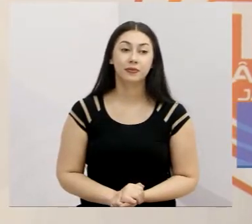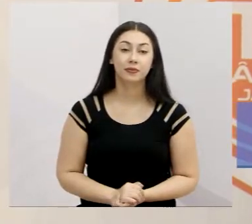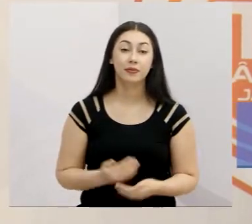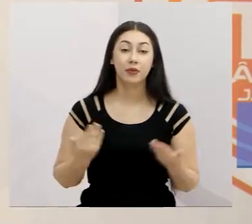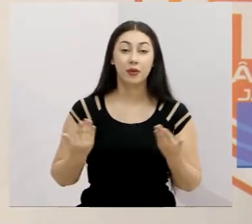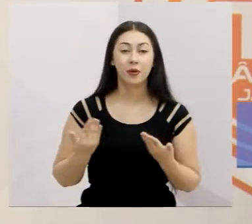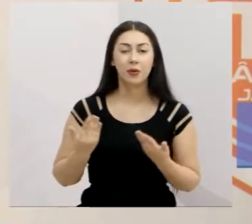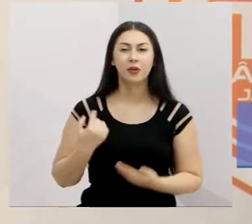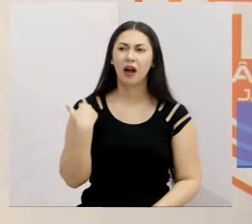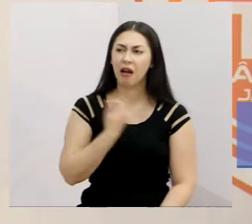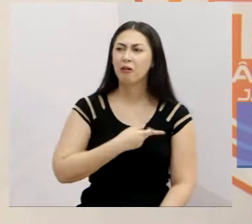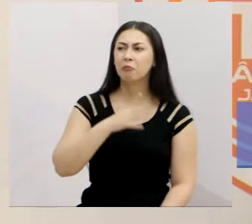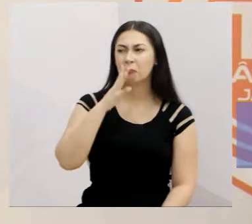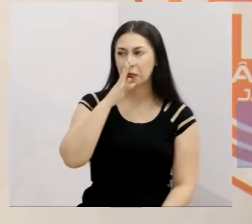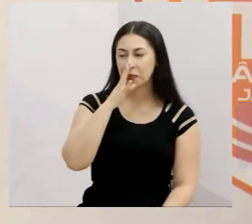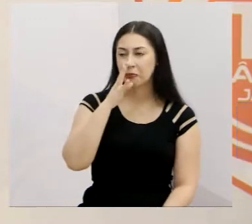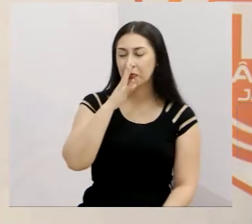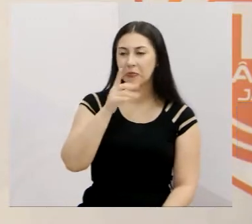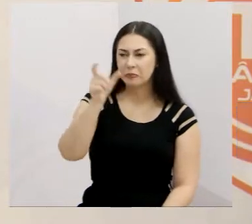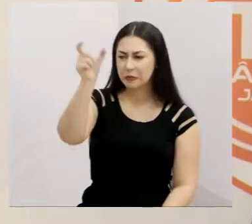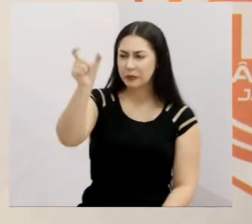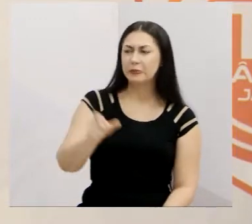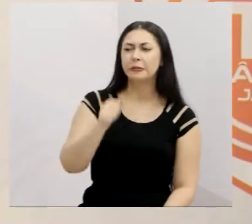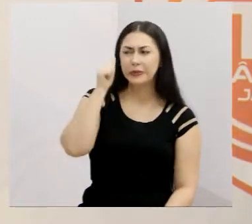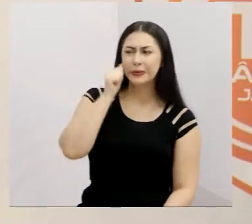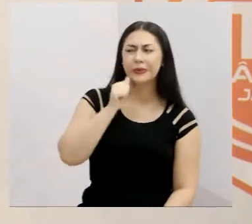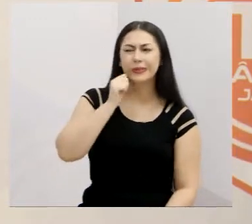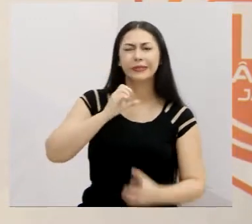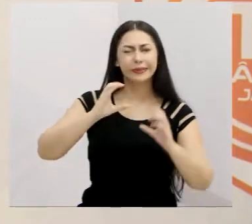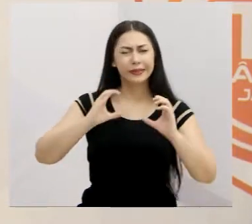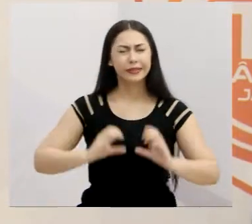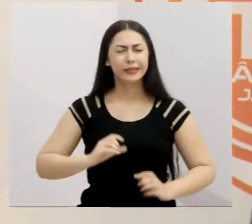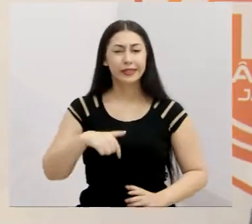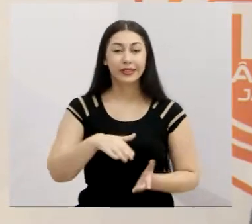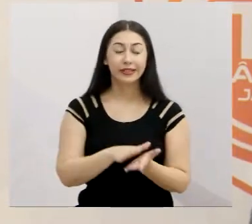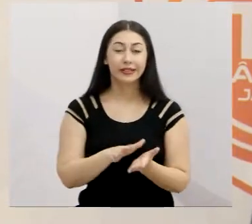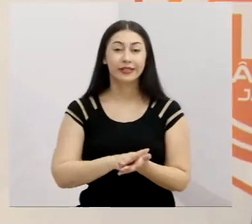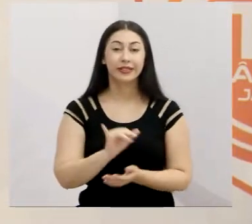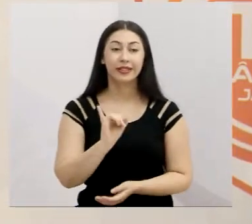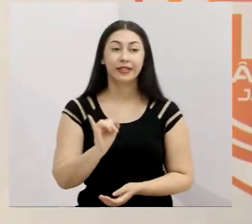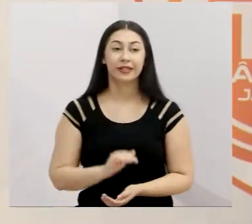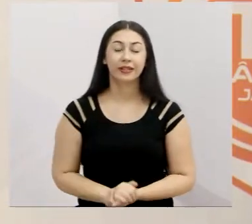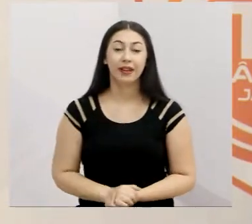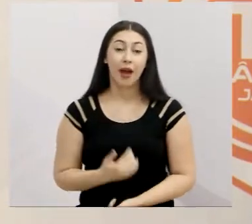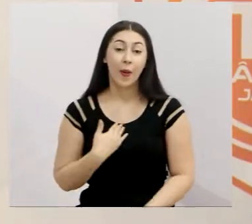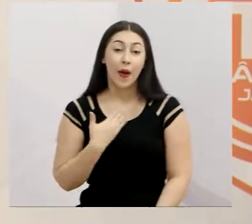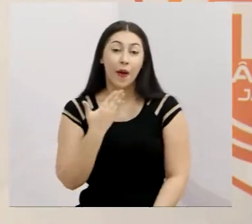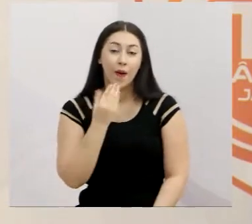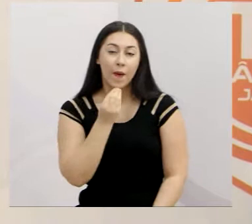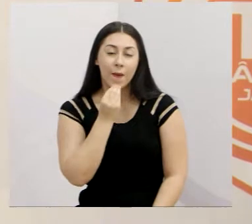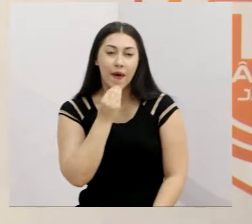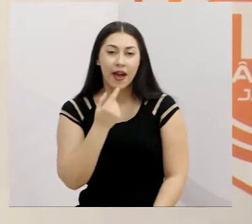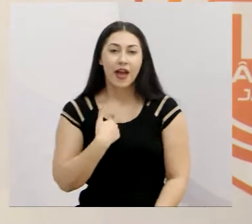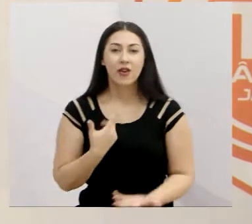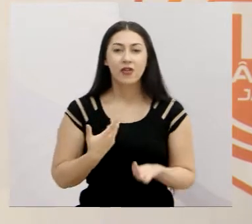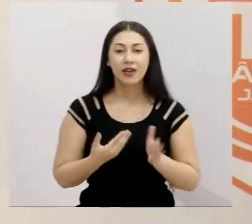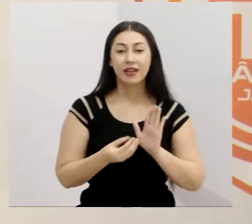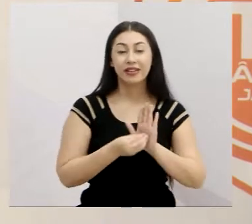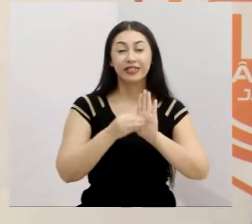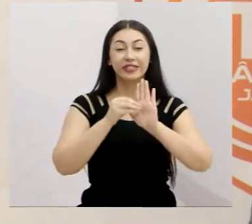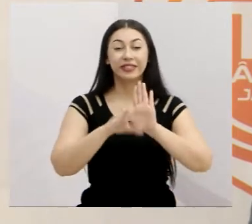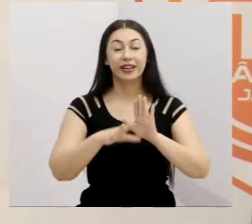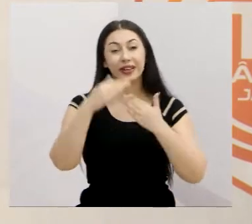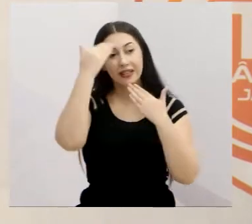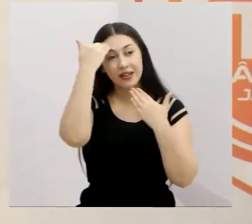hoje reconhecidas como mulher cidadã em nossa cidade e na minha oportunidade eu quero indicar e